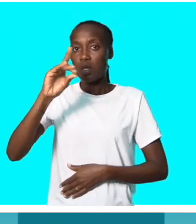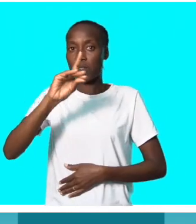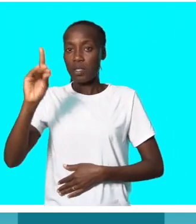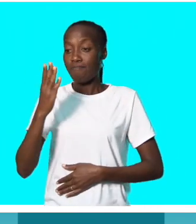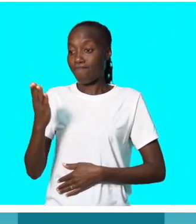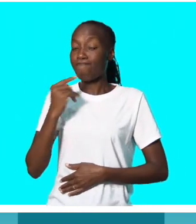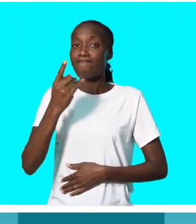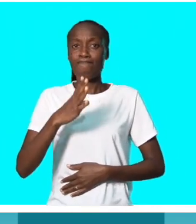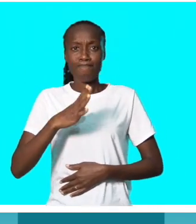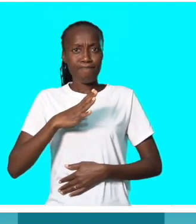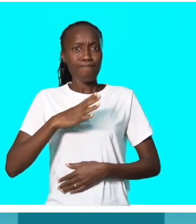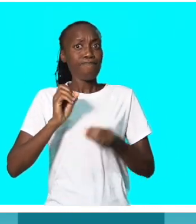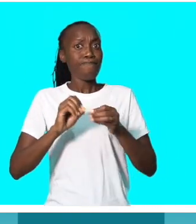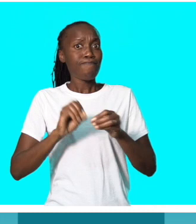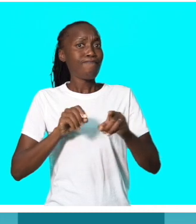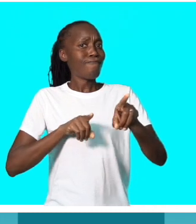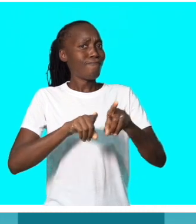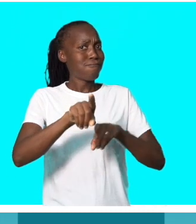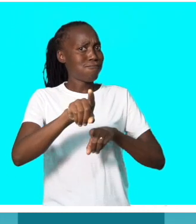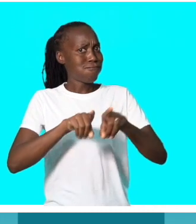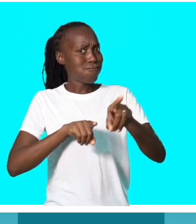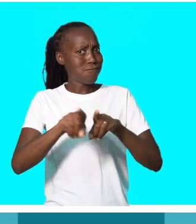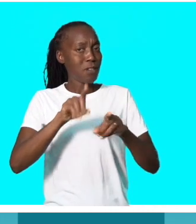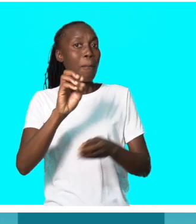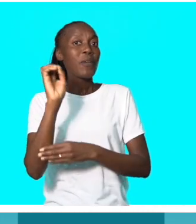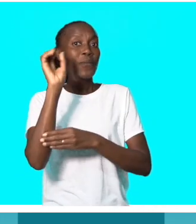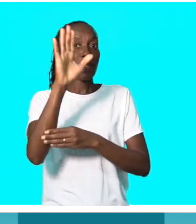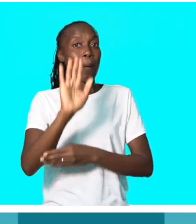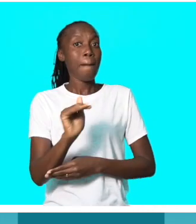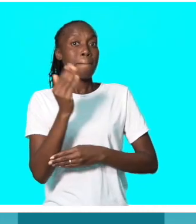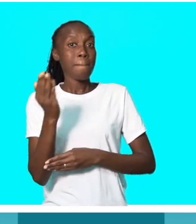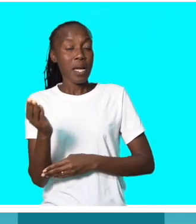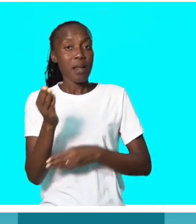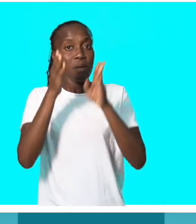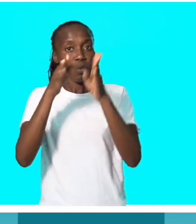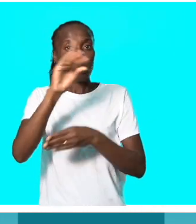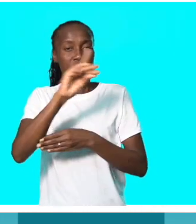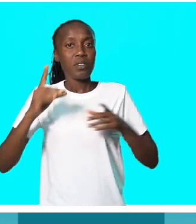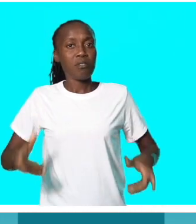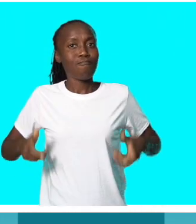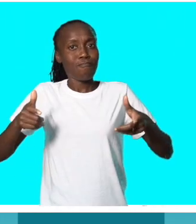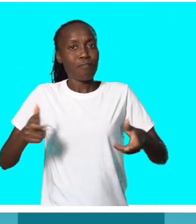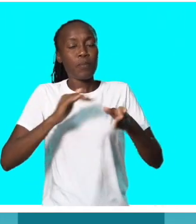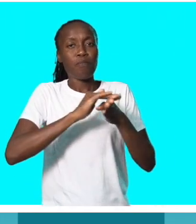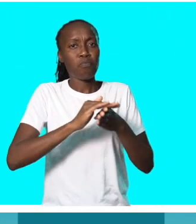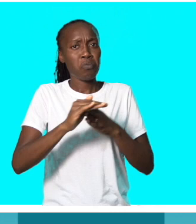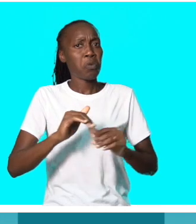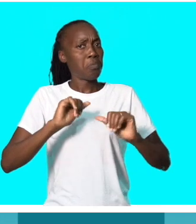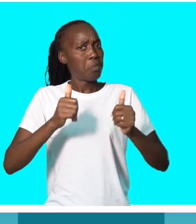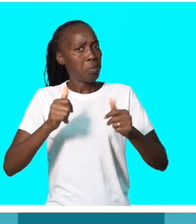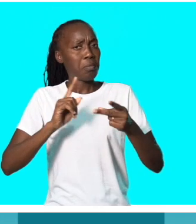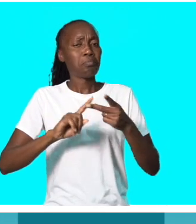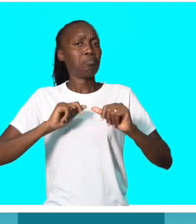O torneio foi um torneio de basquetebol adaptado em cadeira de rodas e foi muito bom,